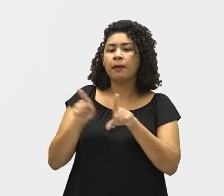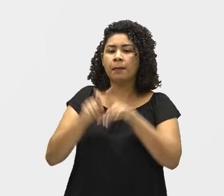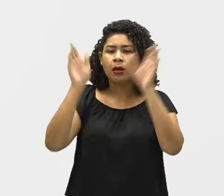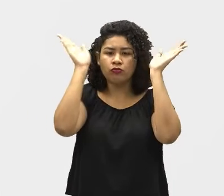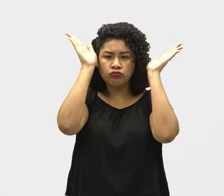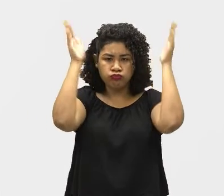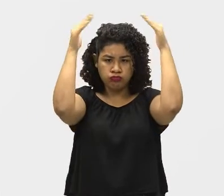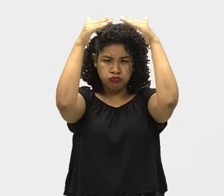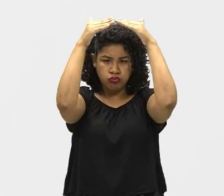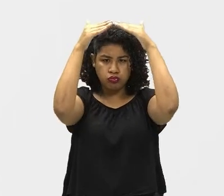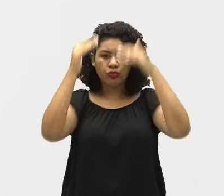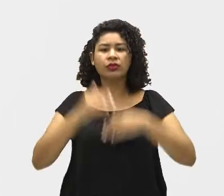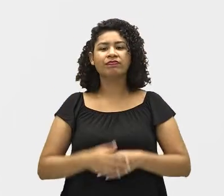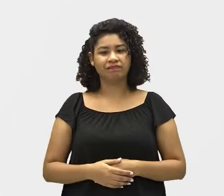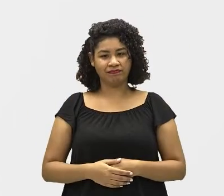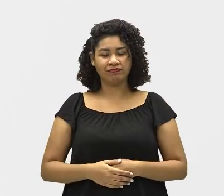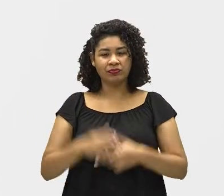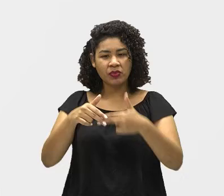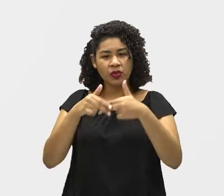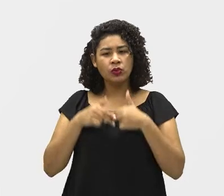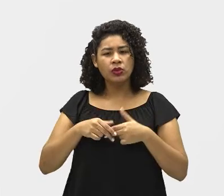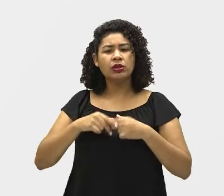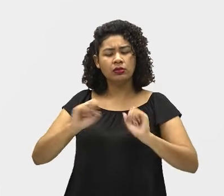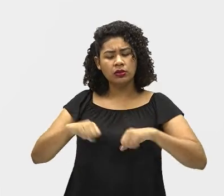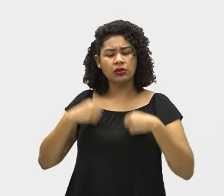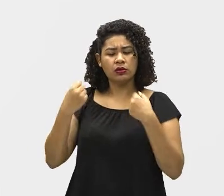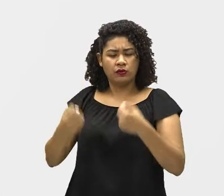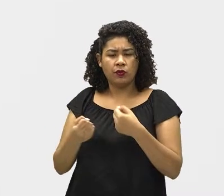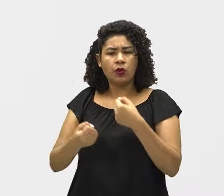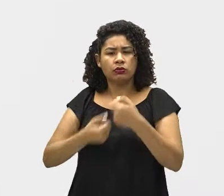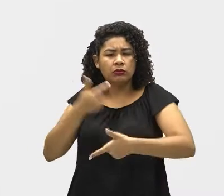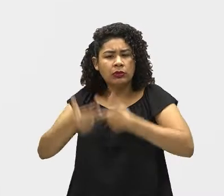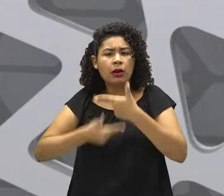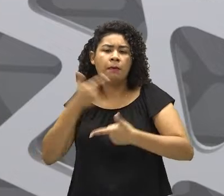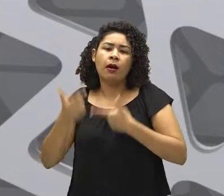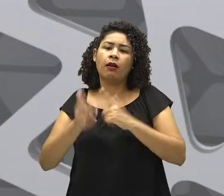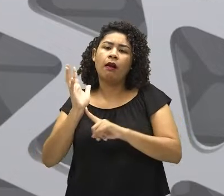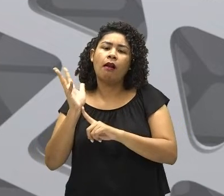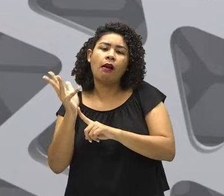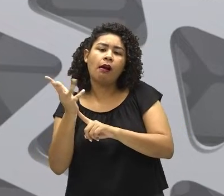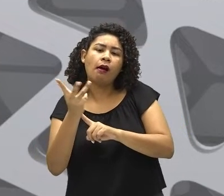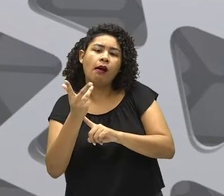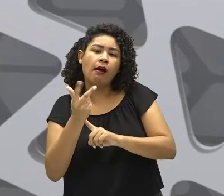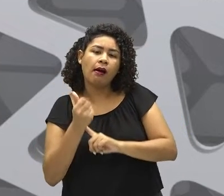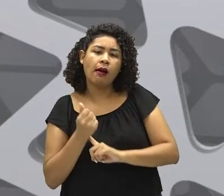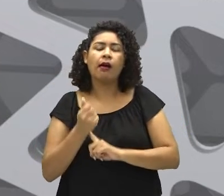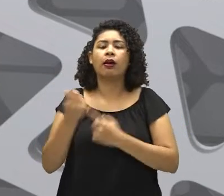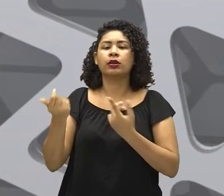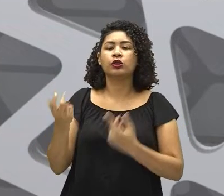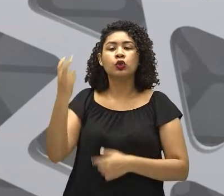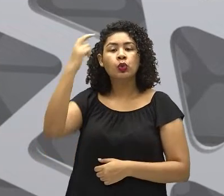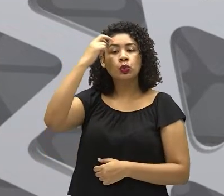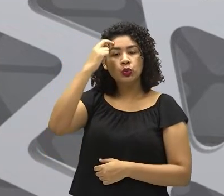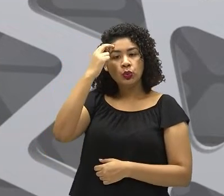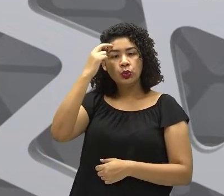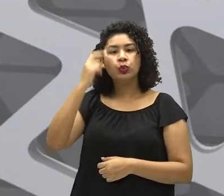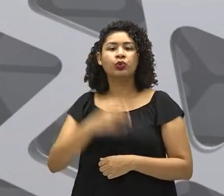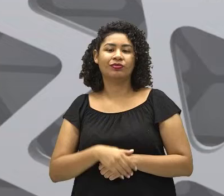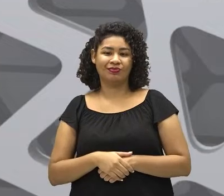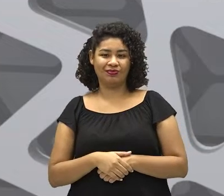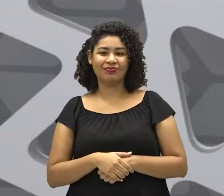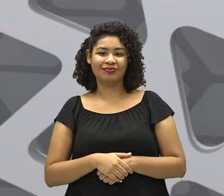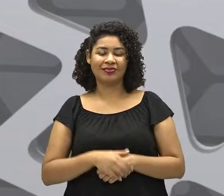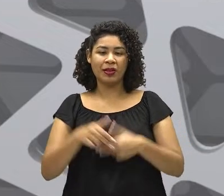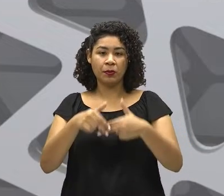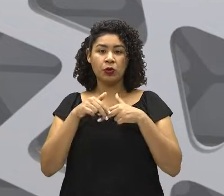por conta dessa dedicação às artes, à cultura, eles serão chamados de mecenas. Isso